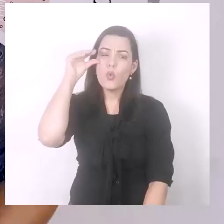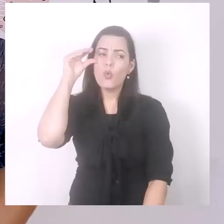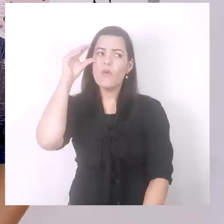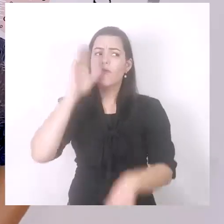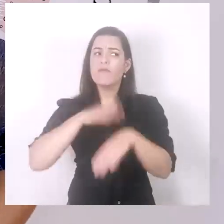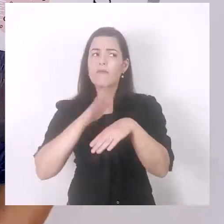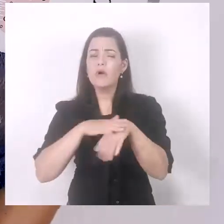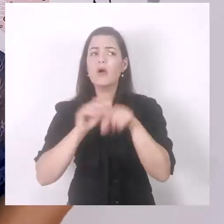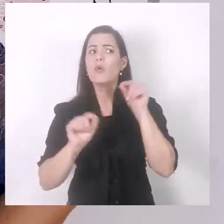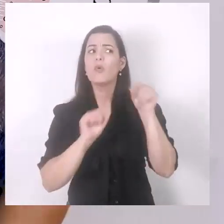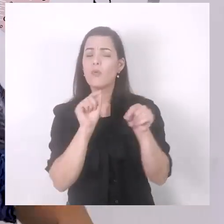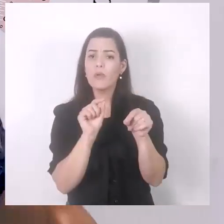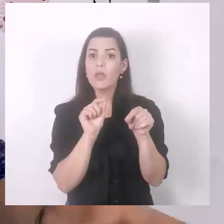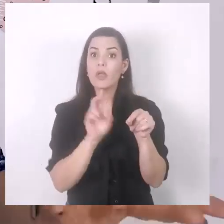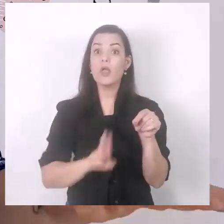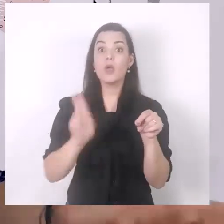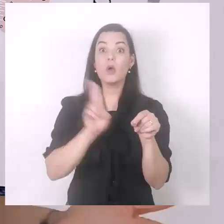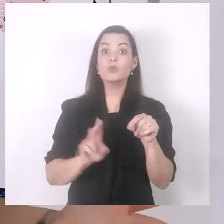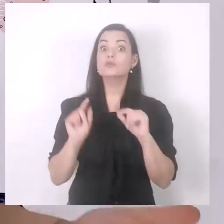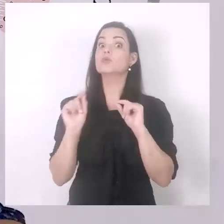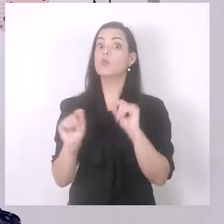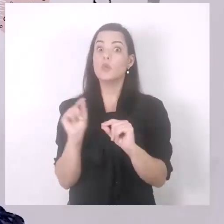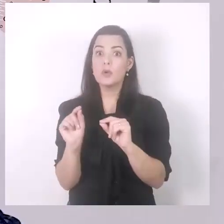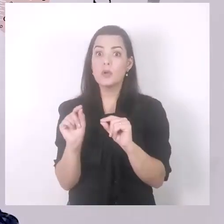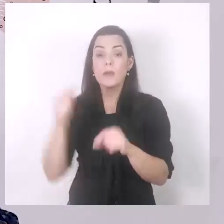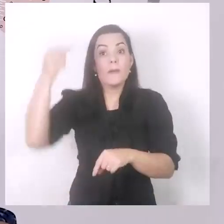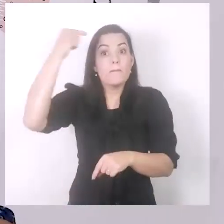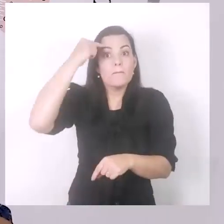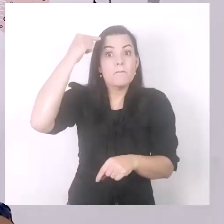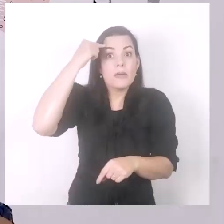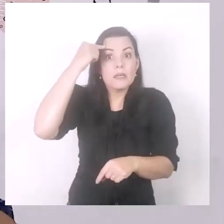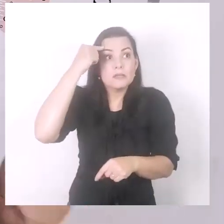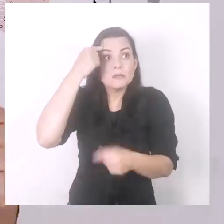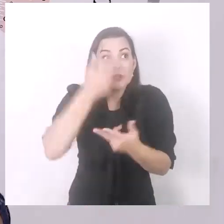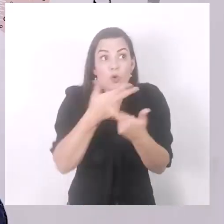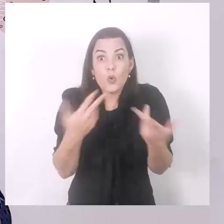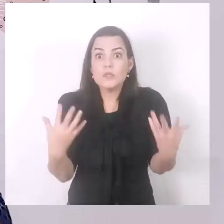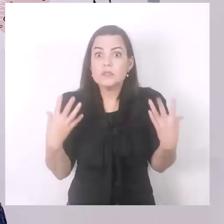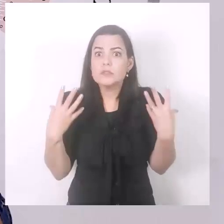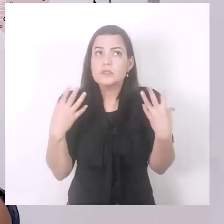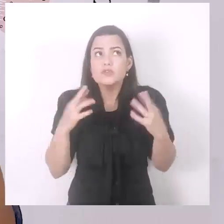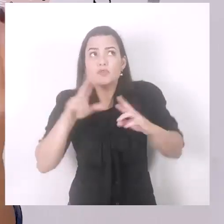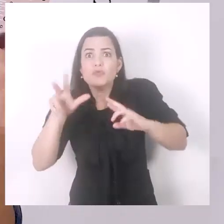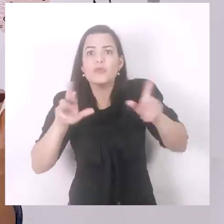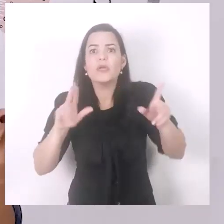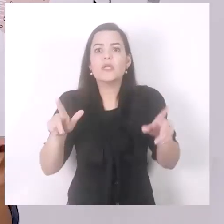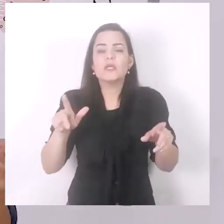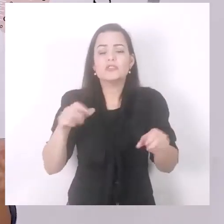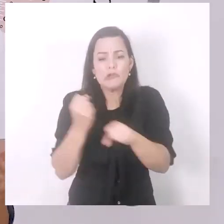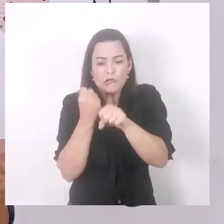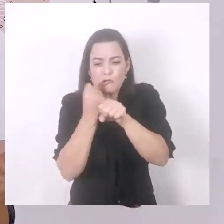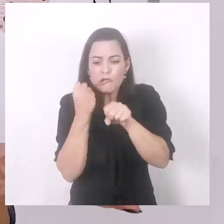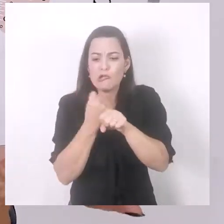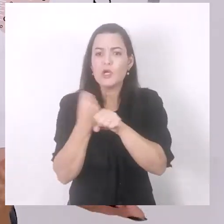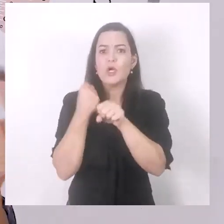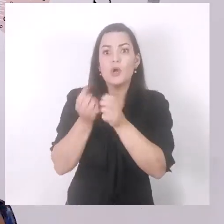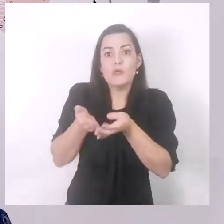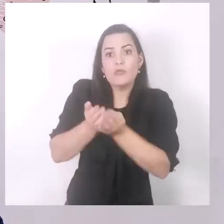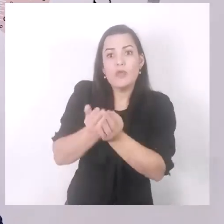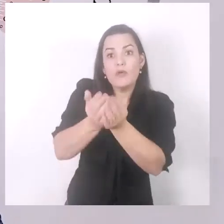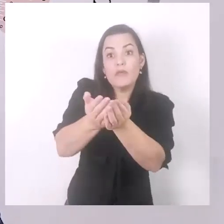o que eles usavam, como eles pensavam nessas construções, fazendo com que o navio que estava em cima